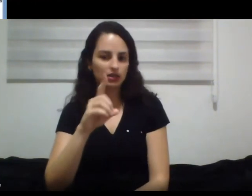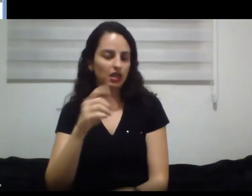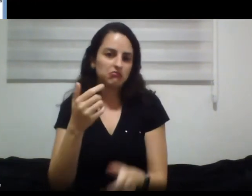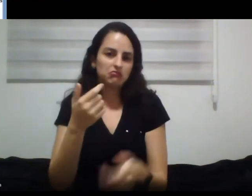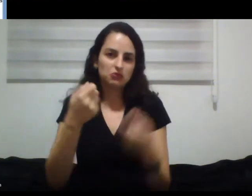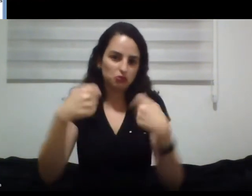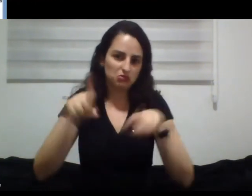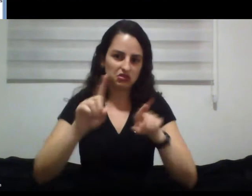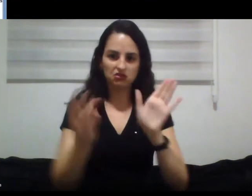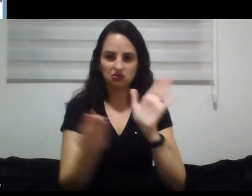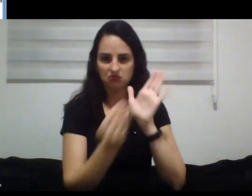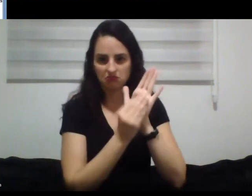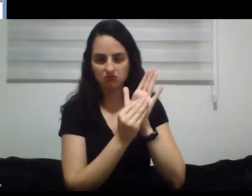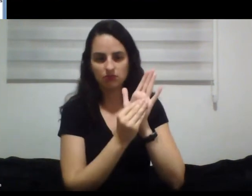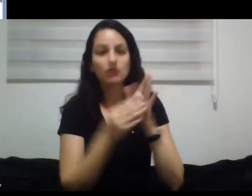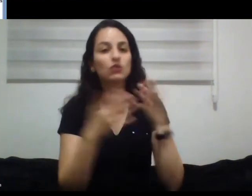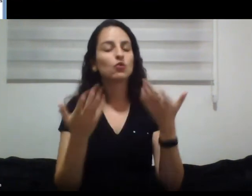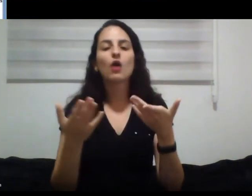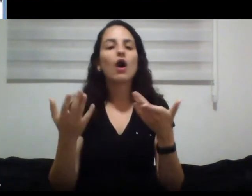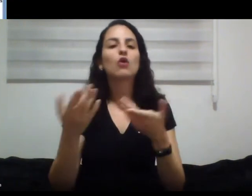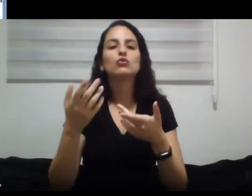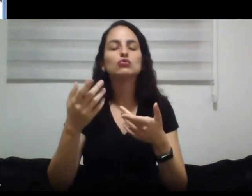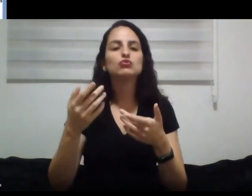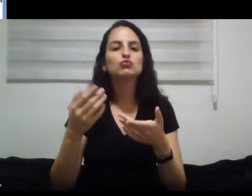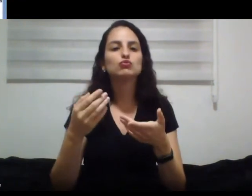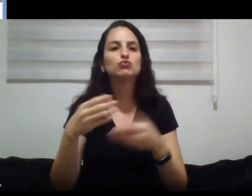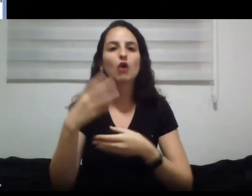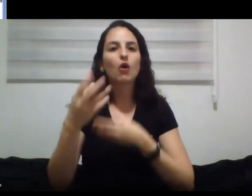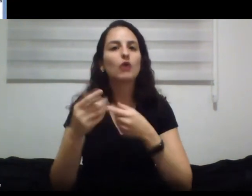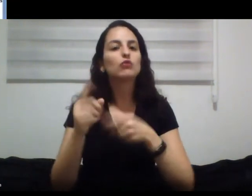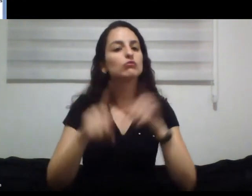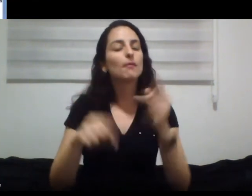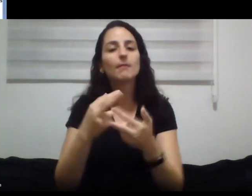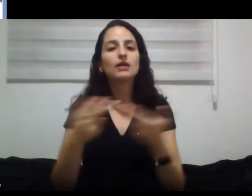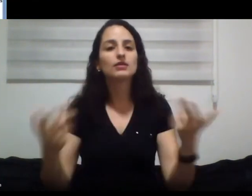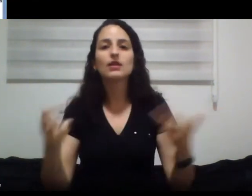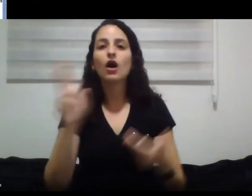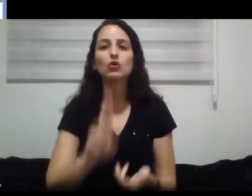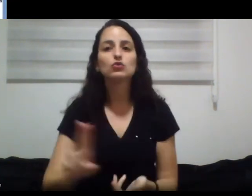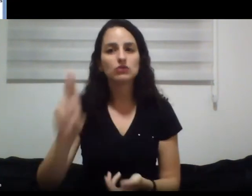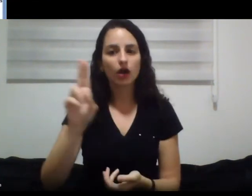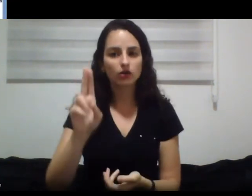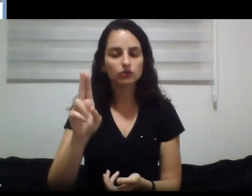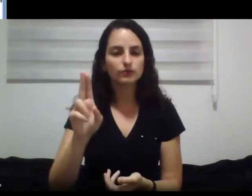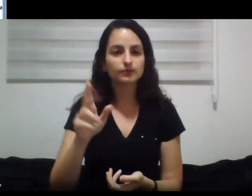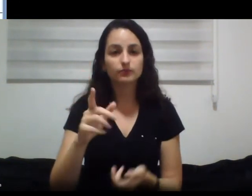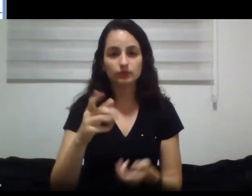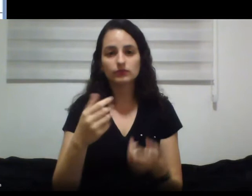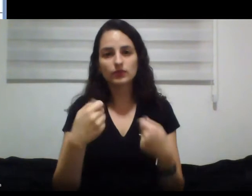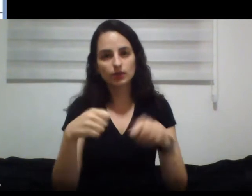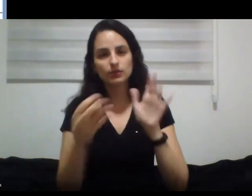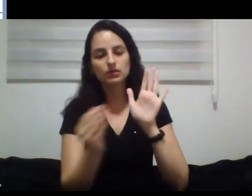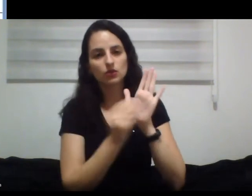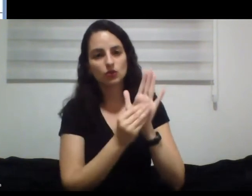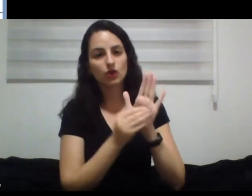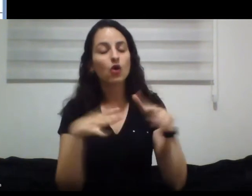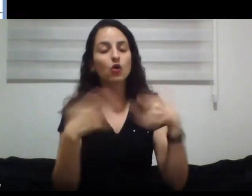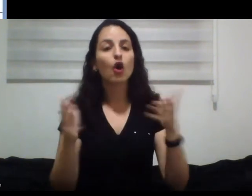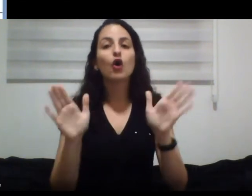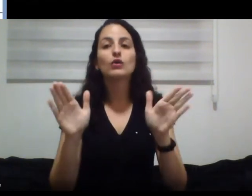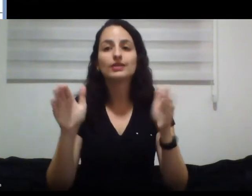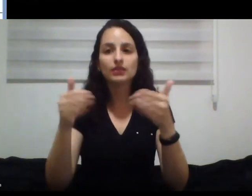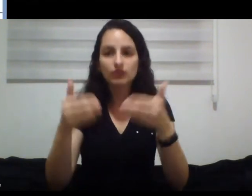Uhum. E aqui, chegamos também no momento de... Esther, só uma dúvida, a gente pode usar os dois ambientes virtuais, o AVA e o Google